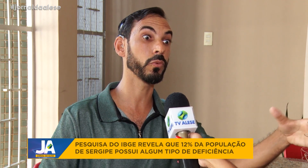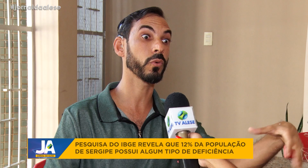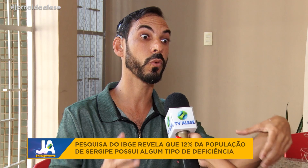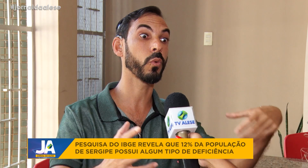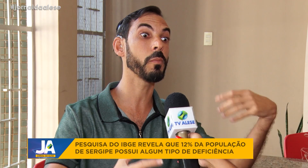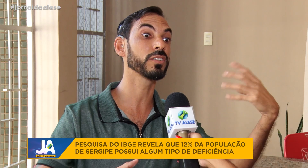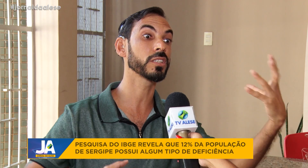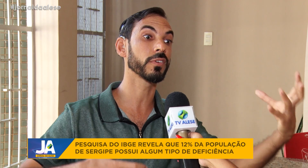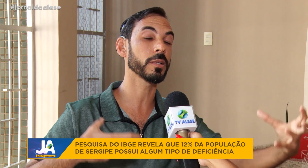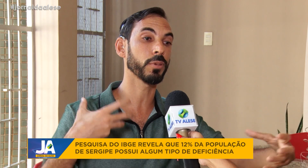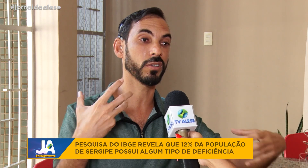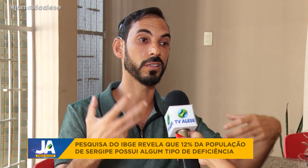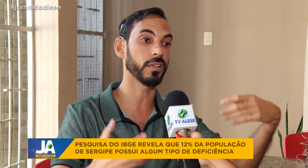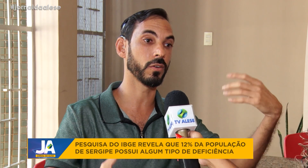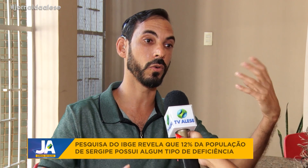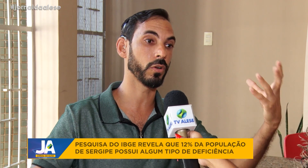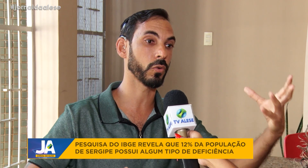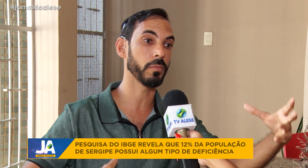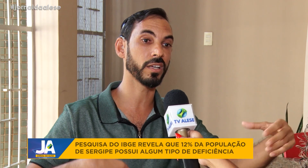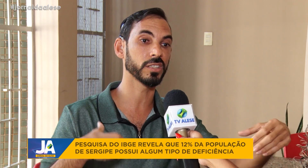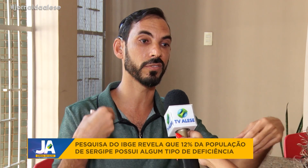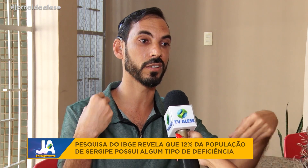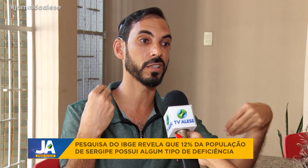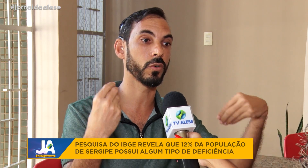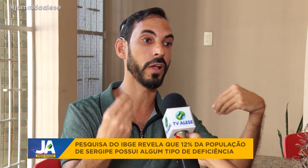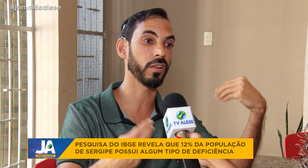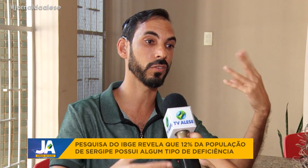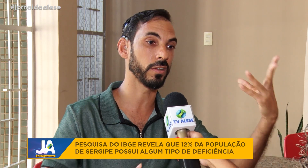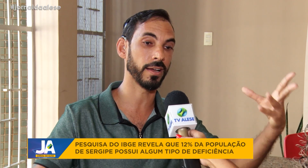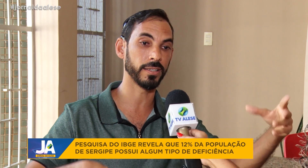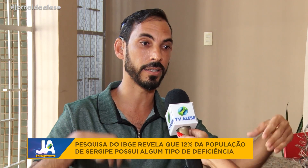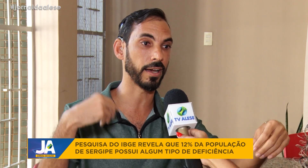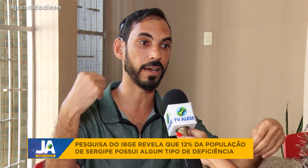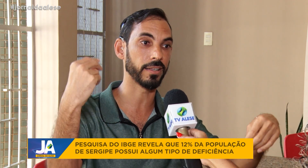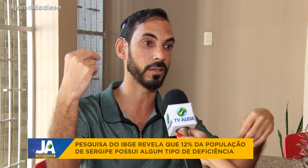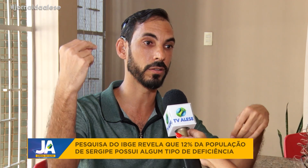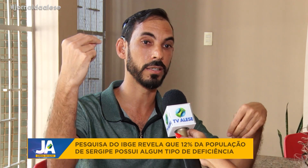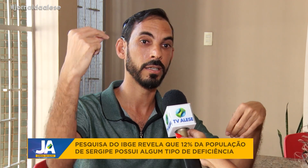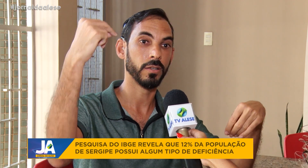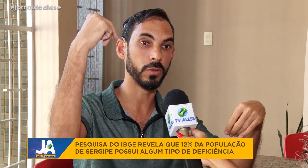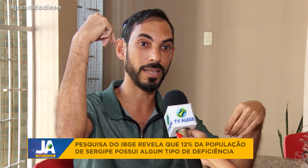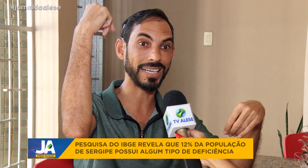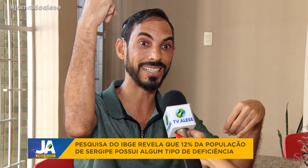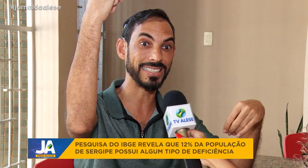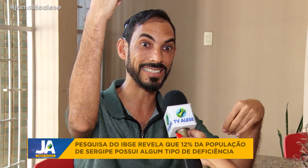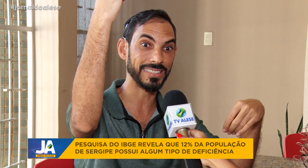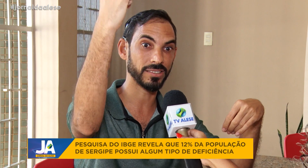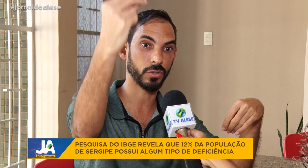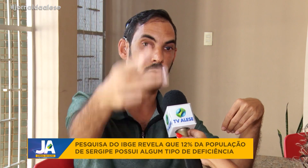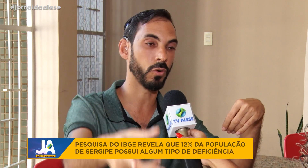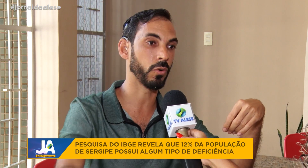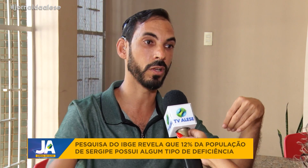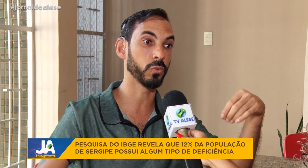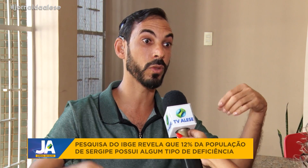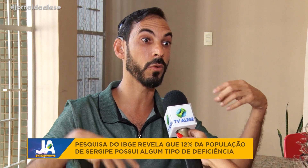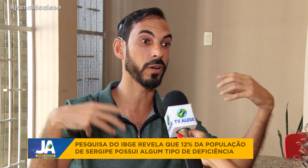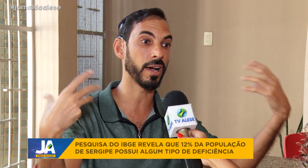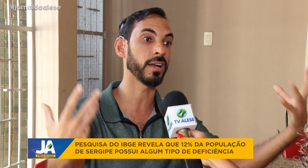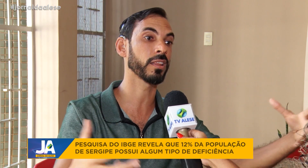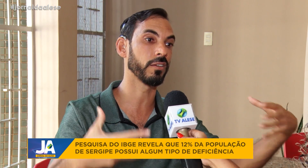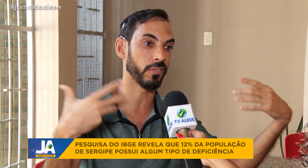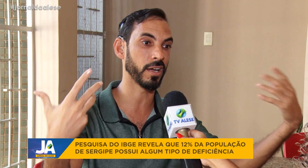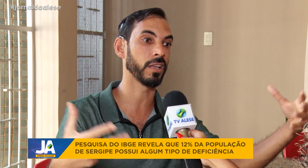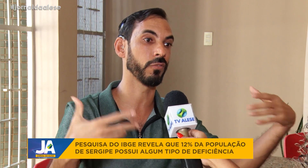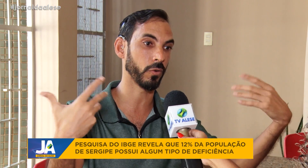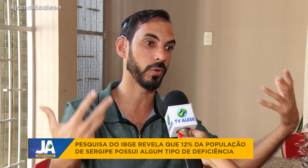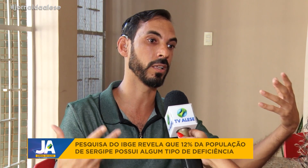questão como a gente vai se proceder agora, como é que a gente vai se correlacionar em casa, na escola, nos